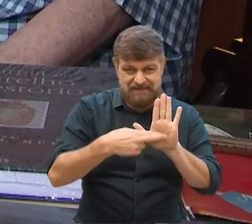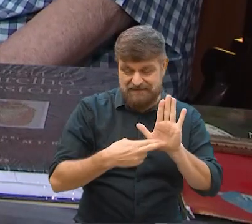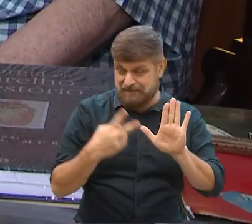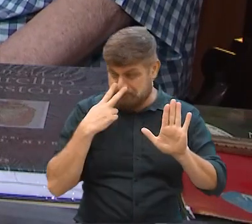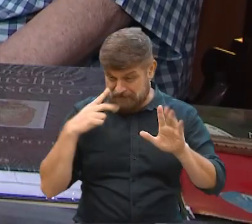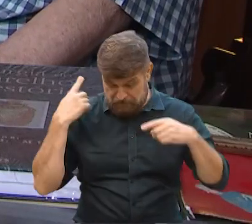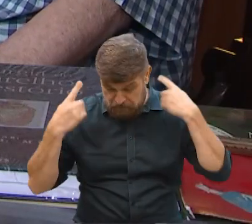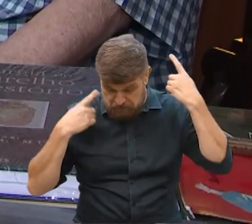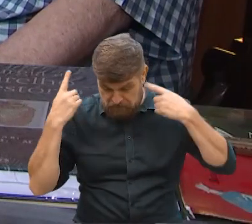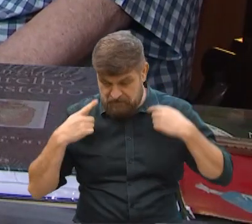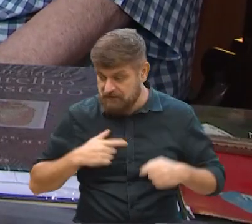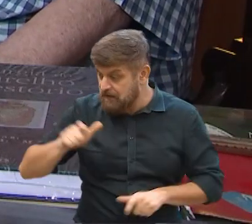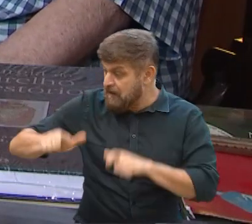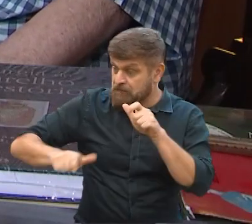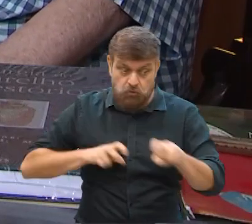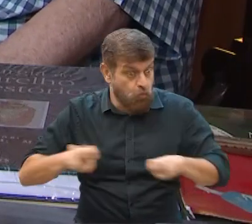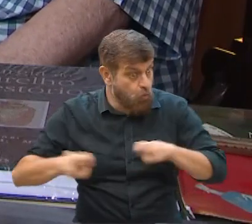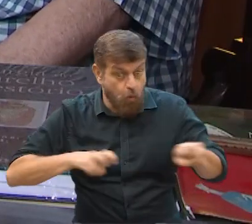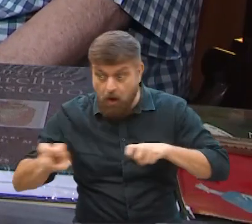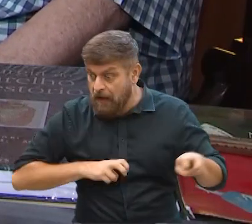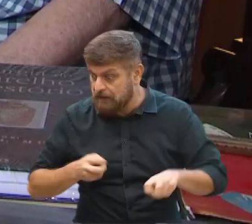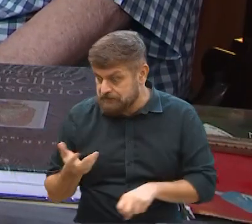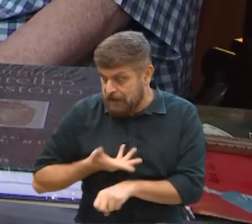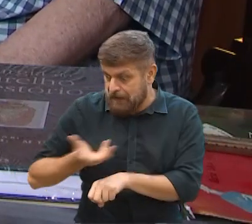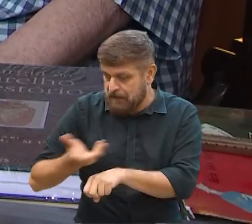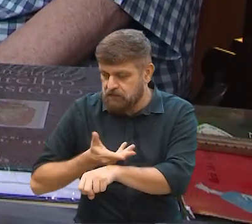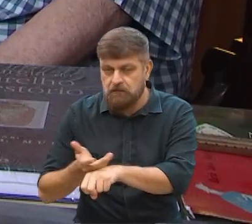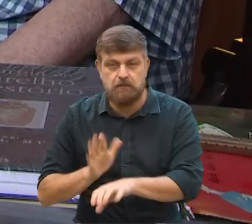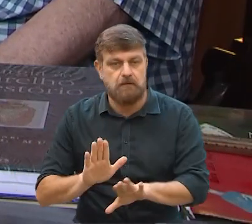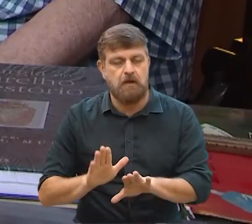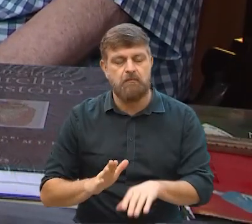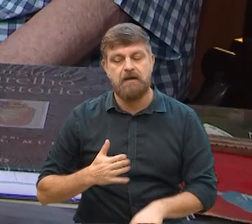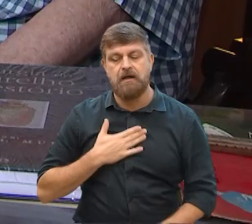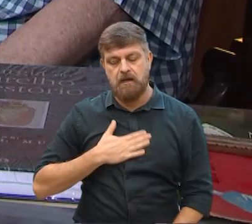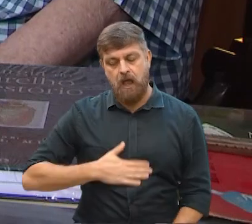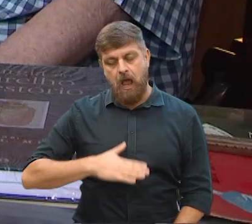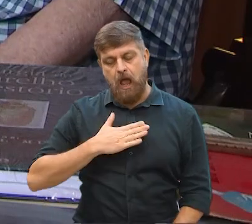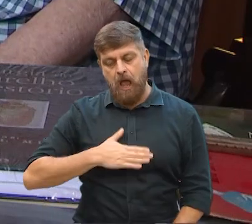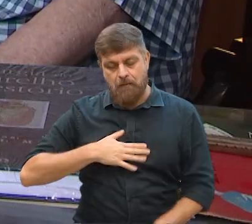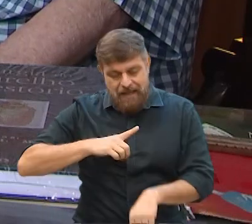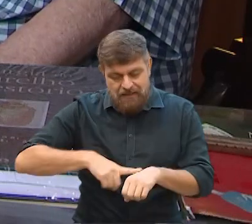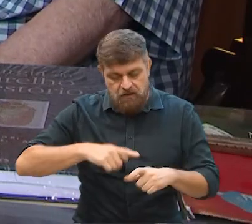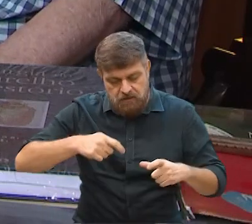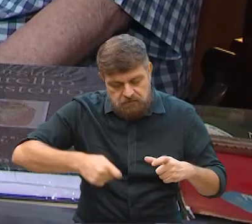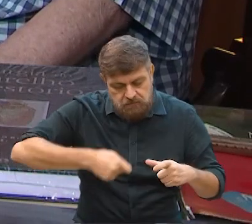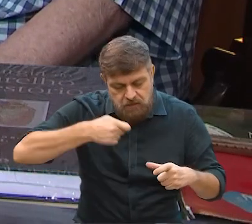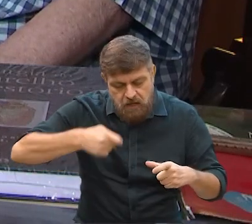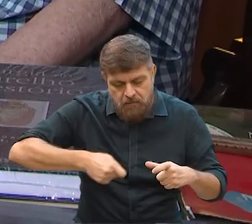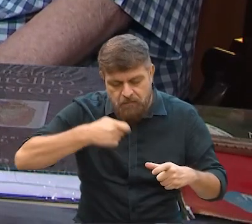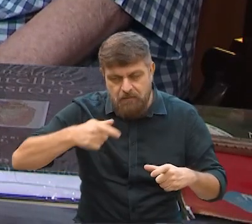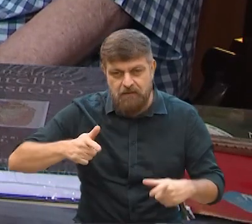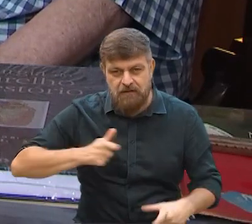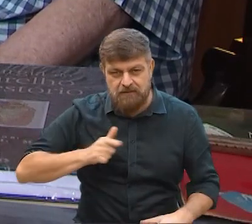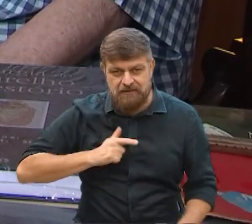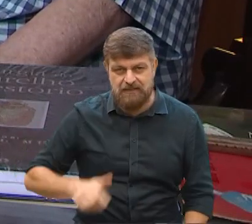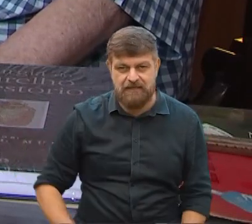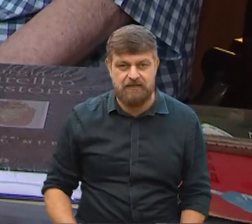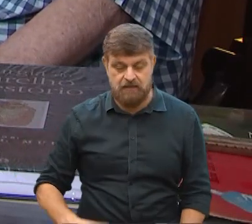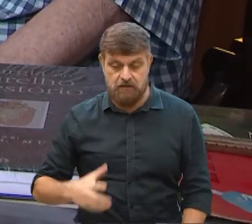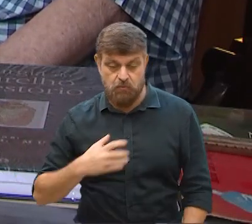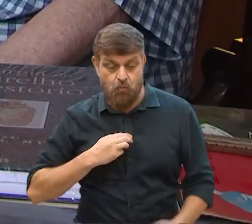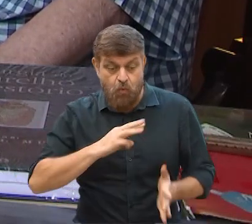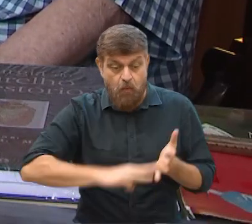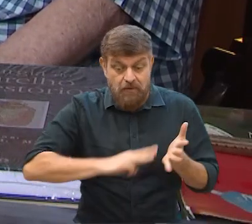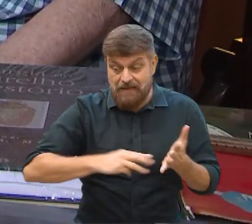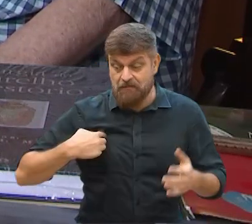meio doida, porque todo mundo está naquela correria, mas ela é importante. Então, mais do que um modismo, o slow food ele veio para trazer essa